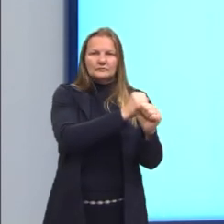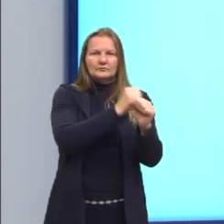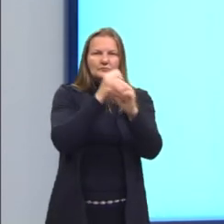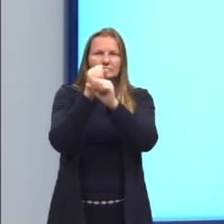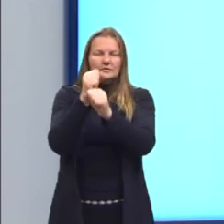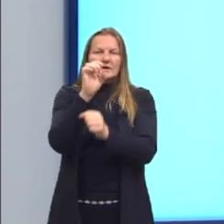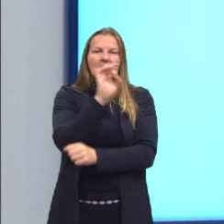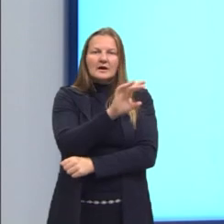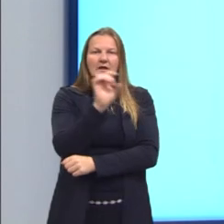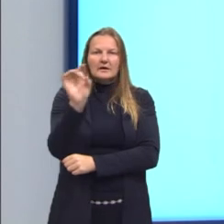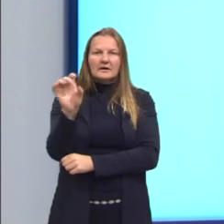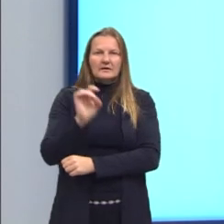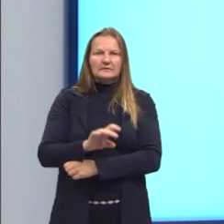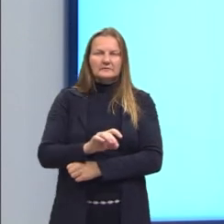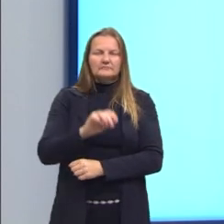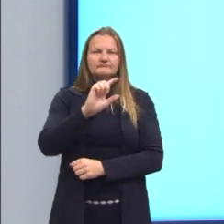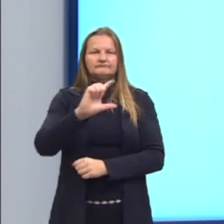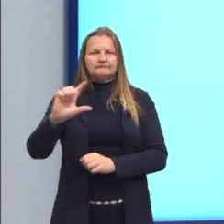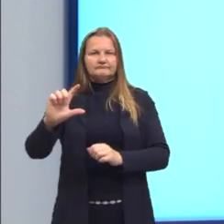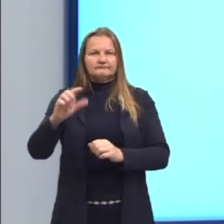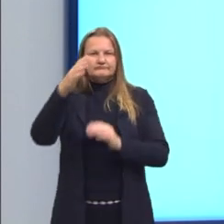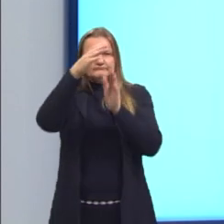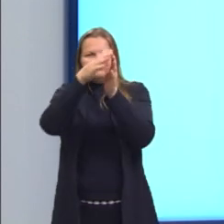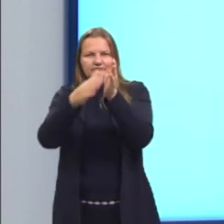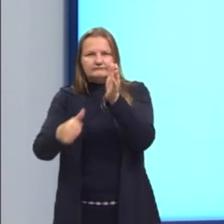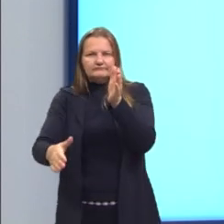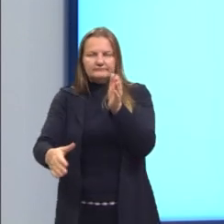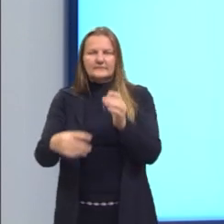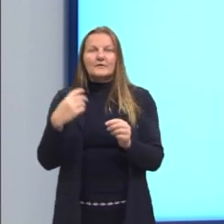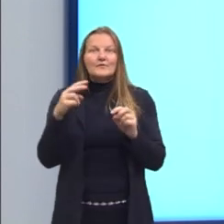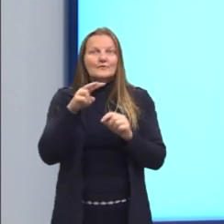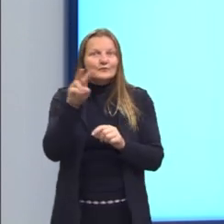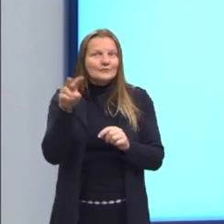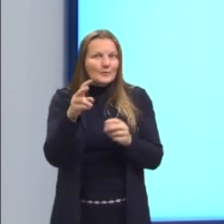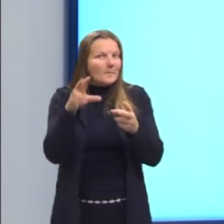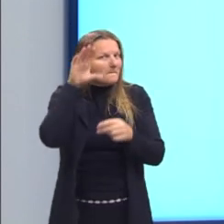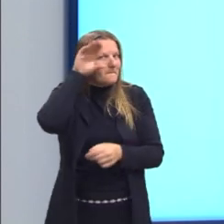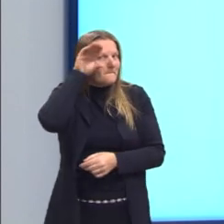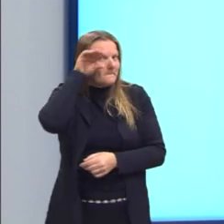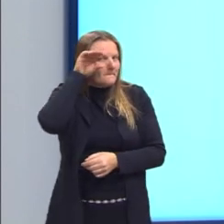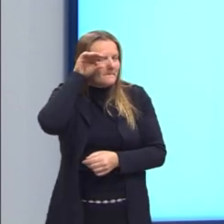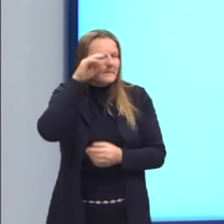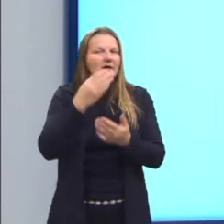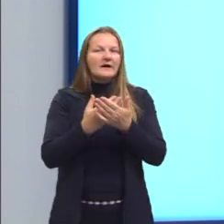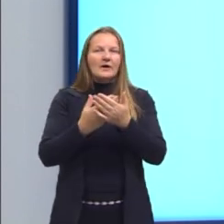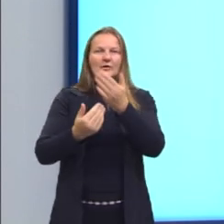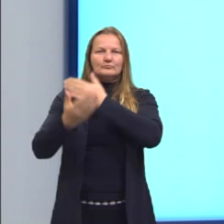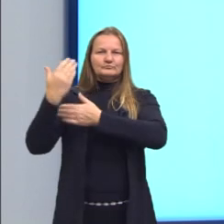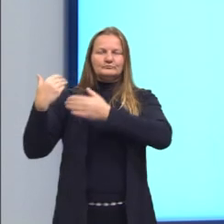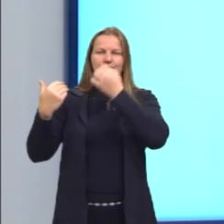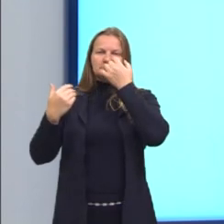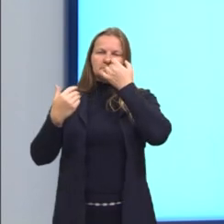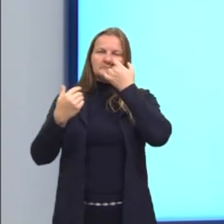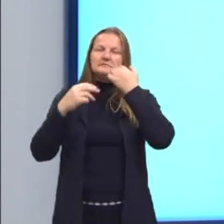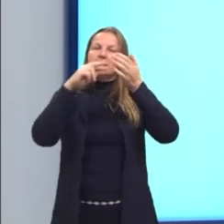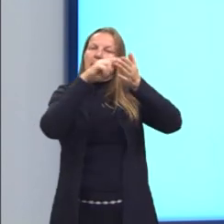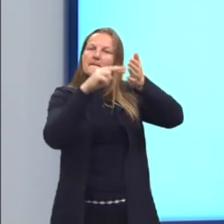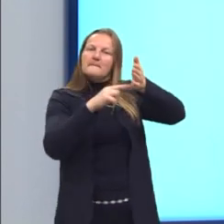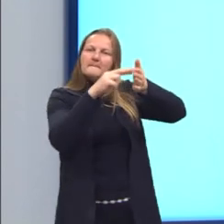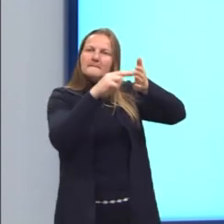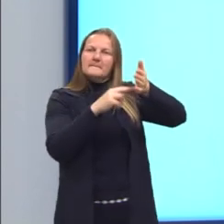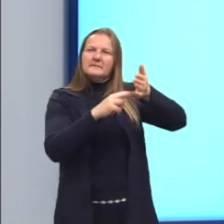de cada uma de suas Faces Então como nós vimos lá na aula passada os prismas